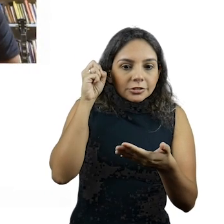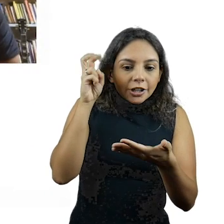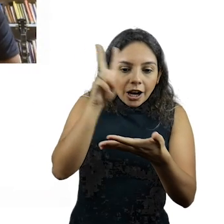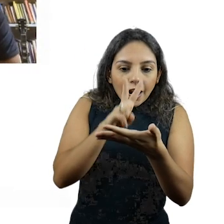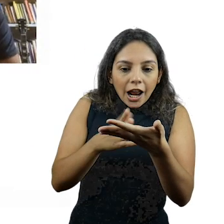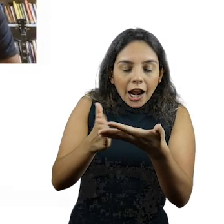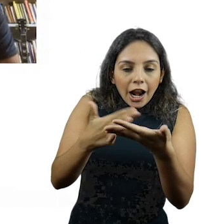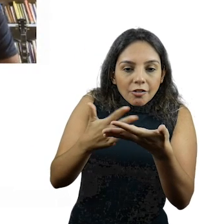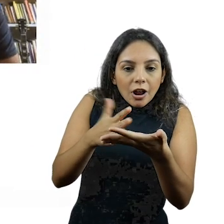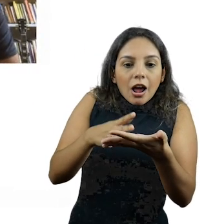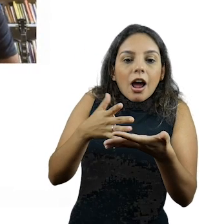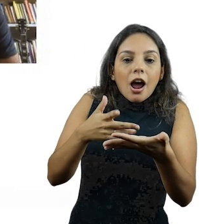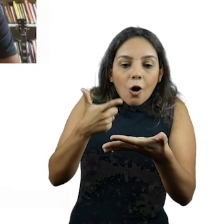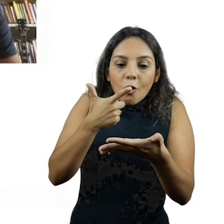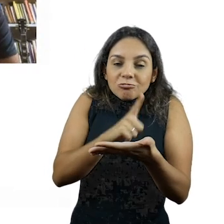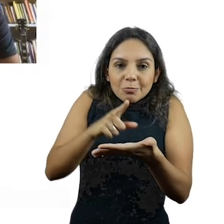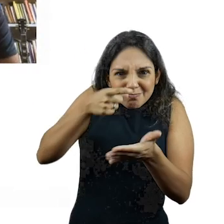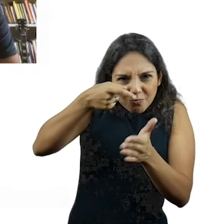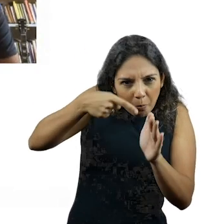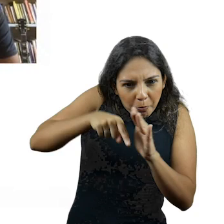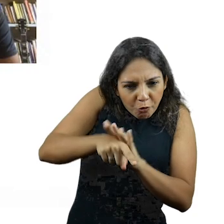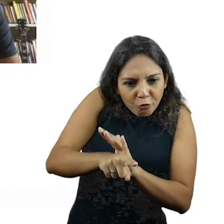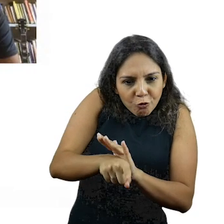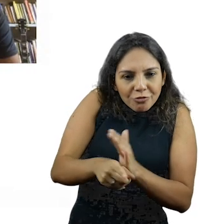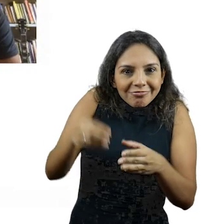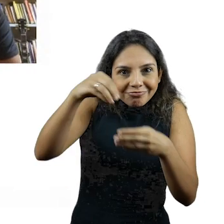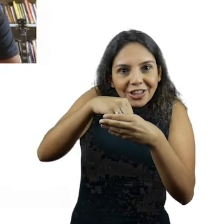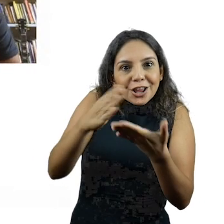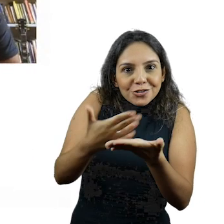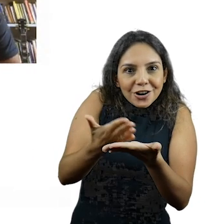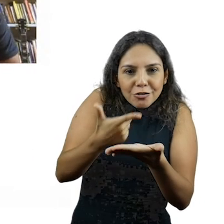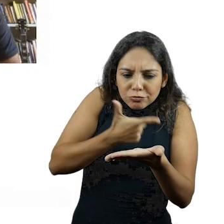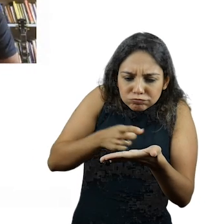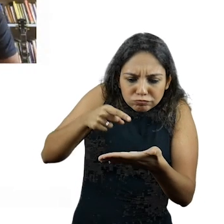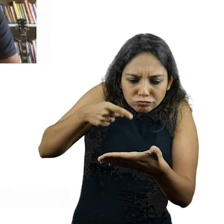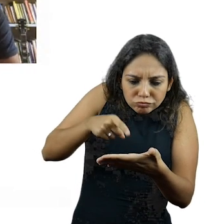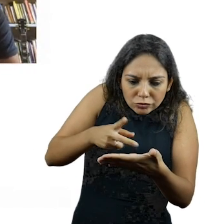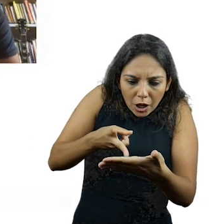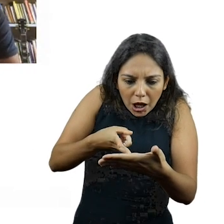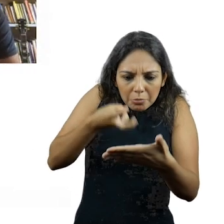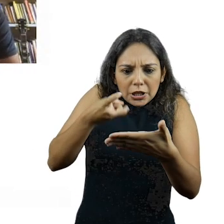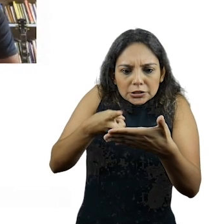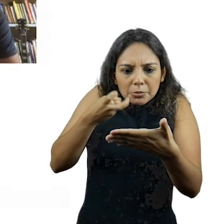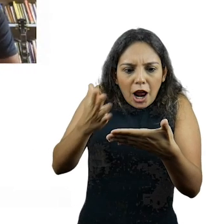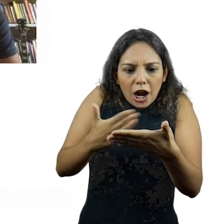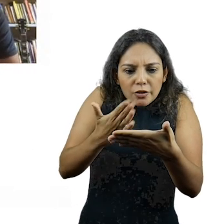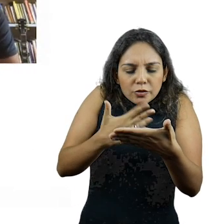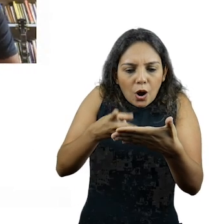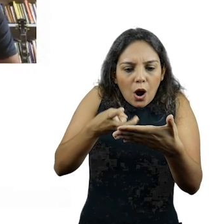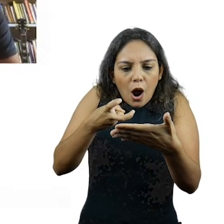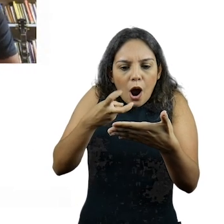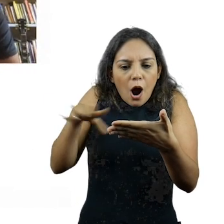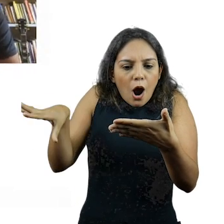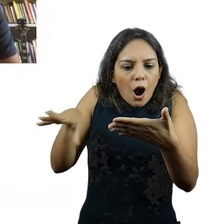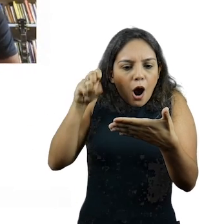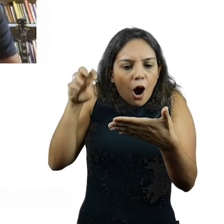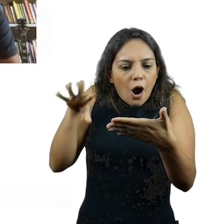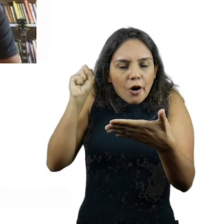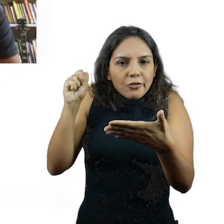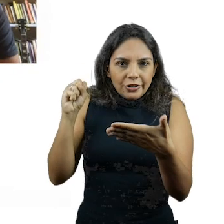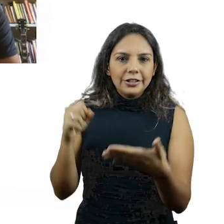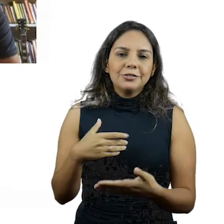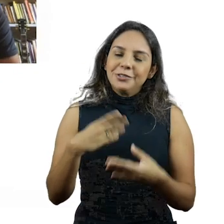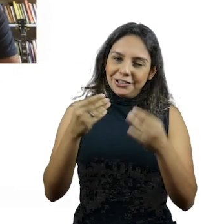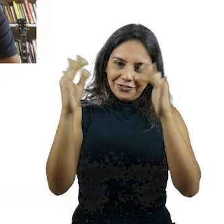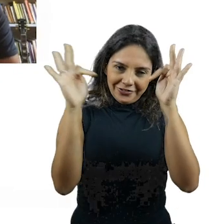histórias. Então, como se fosse um reforço de percepção, vamos dizer assim. Então, tá muito bacana, estou feliz e, assim, além disso, eu estou com